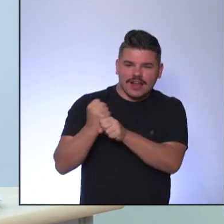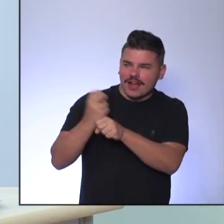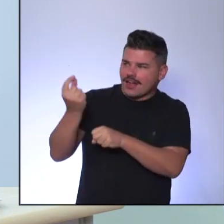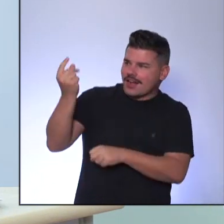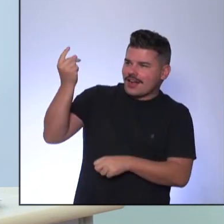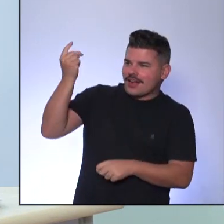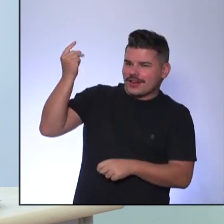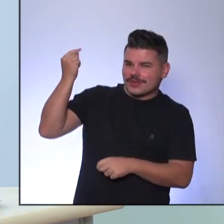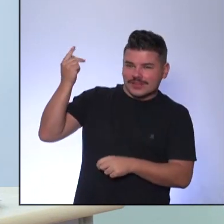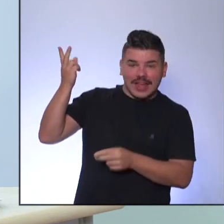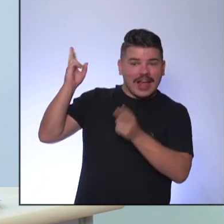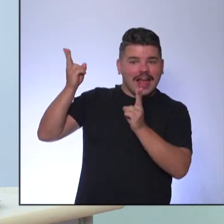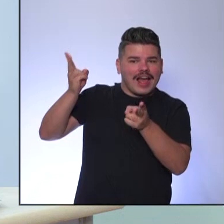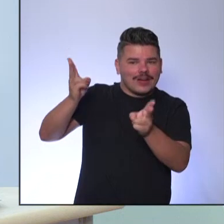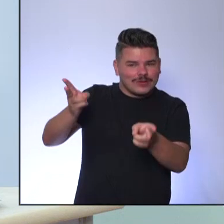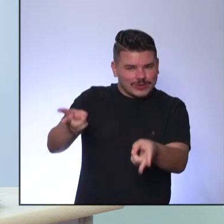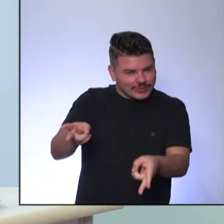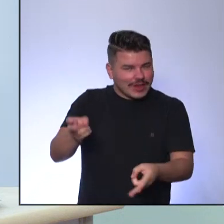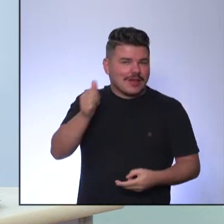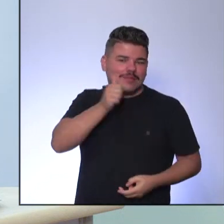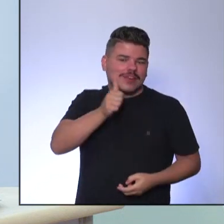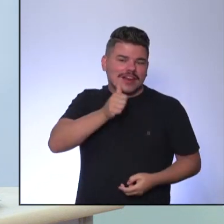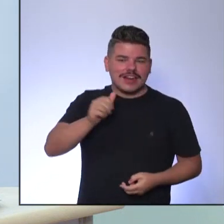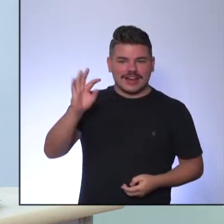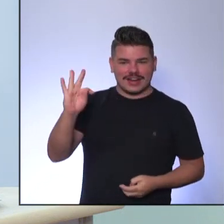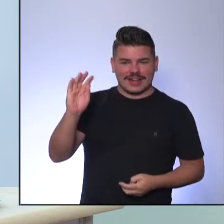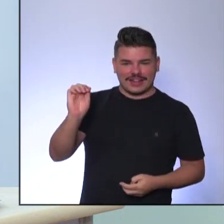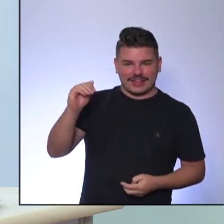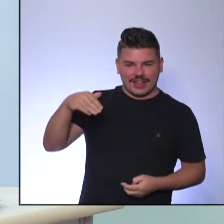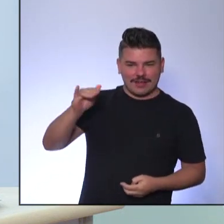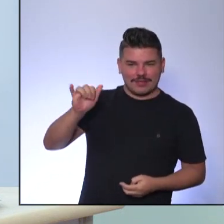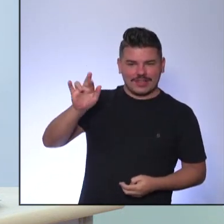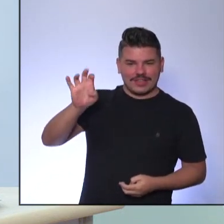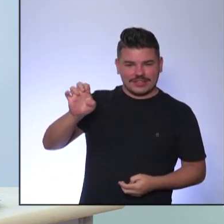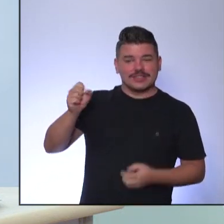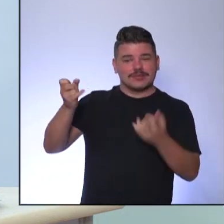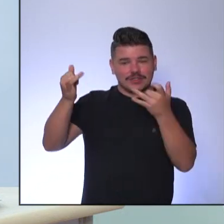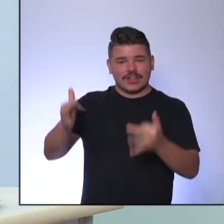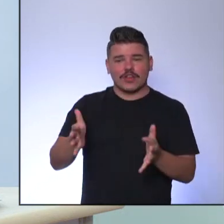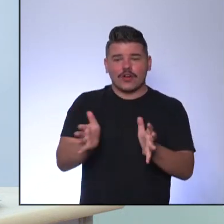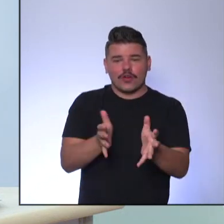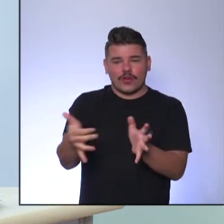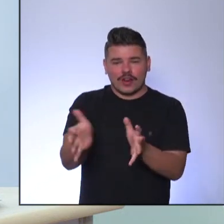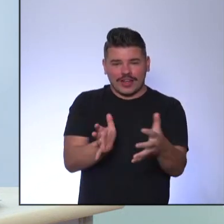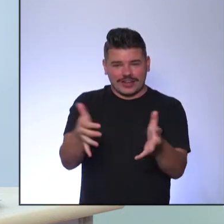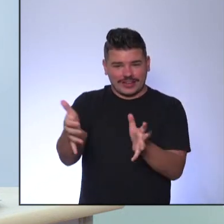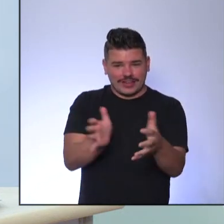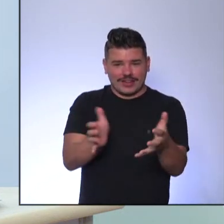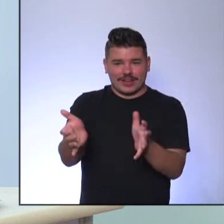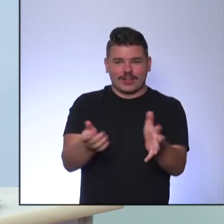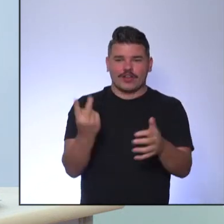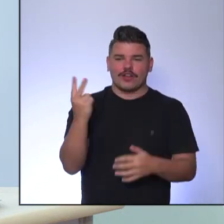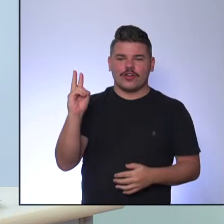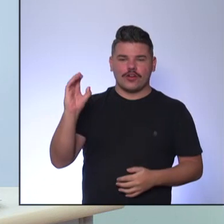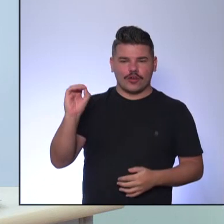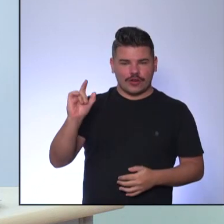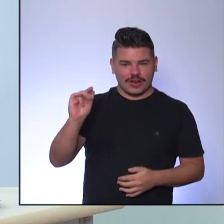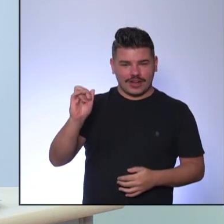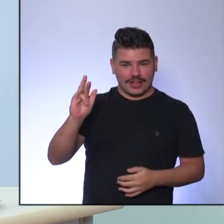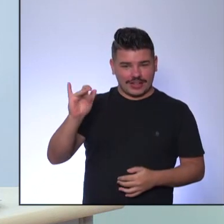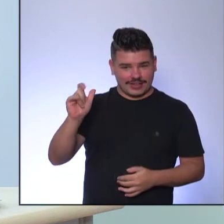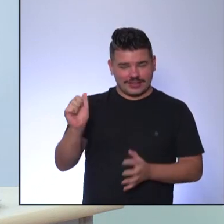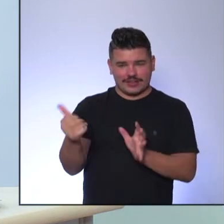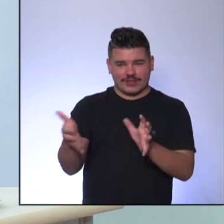por exemplo, a Tamires falou, acho que na cidade dela tem olarias abandonadas, né? Para quem não sabe o que é olaria, são onde